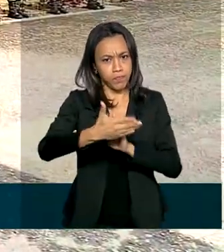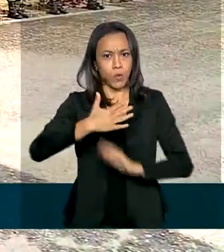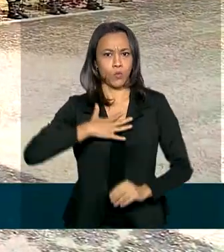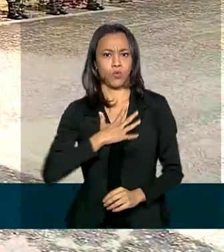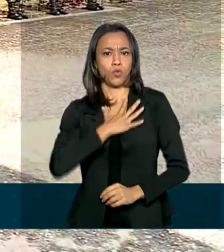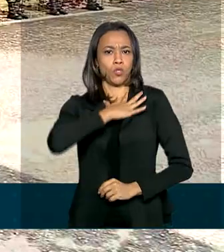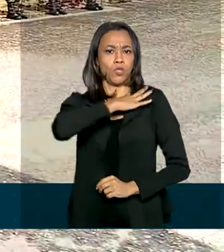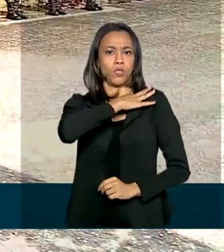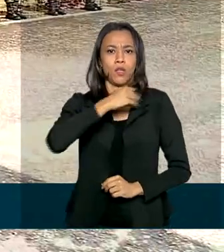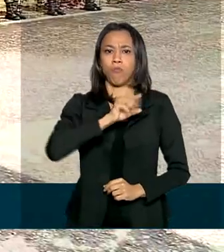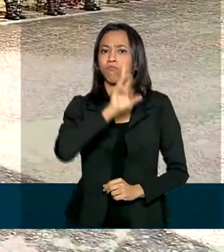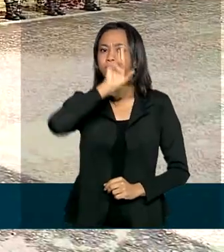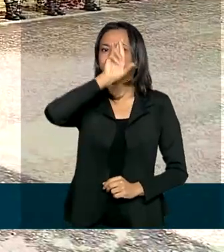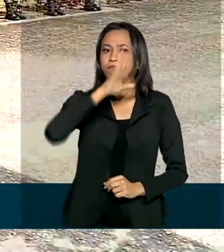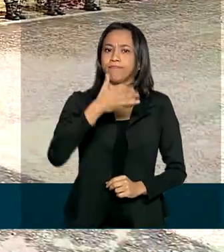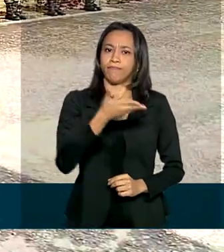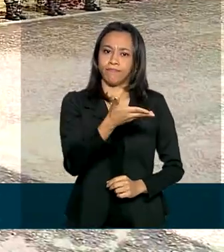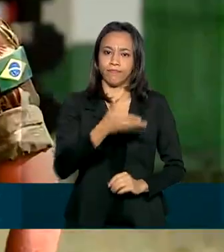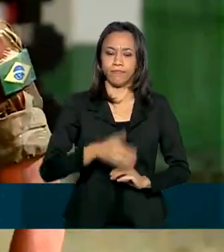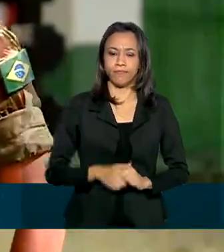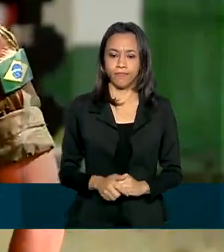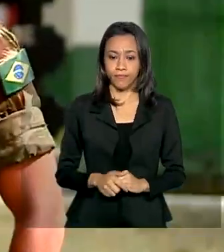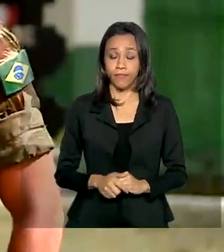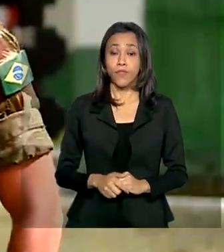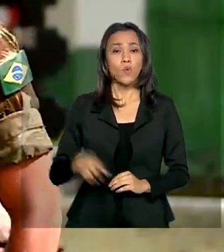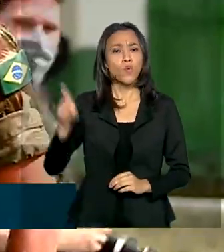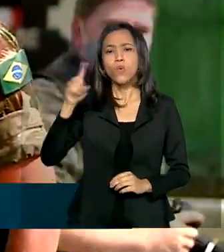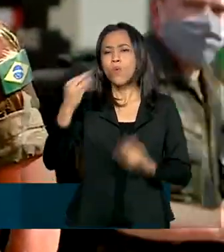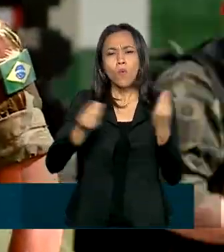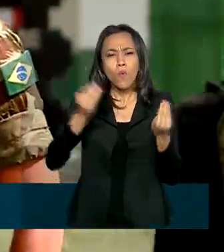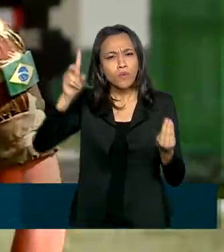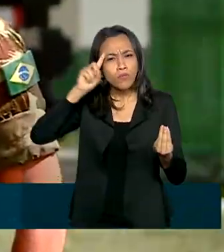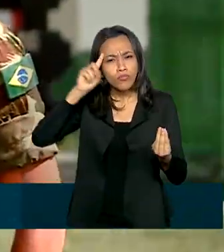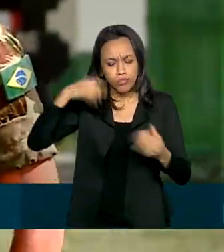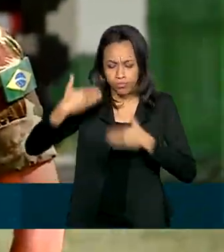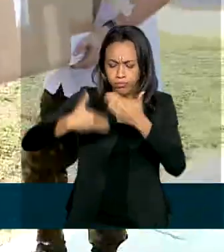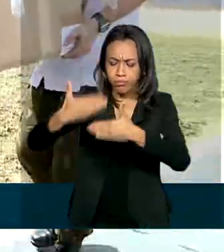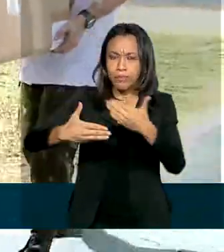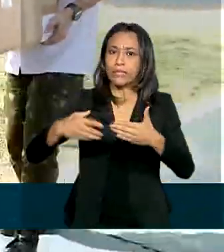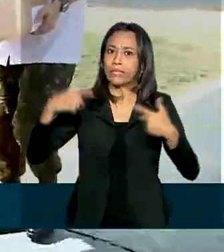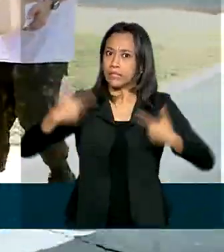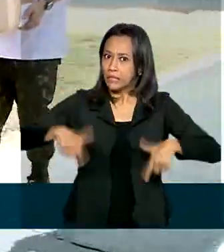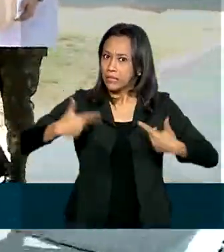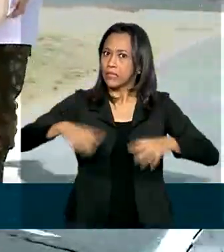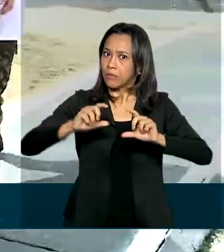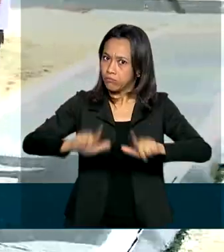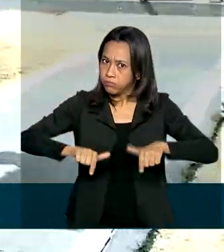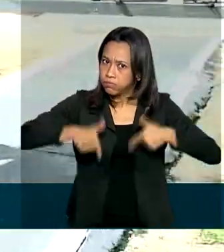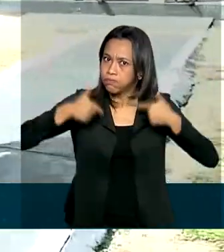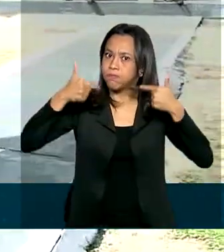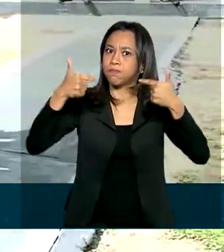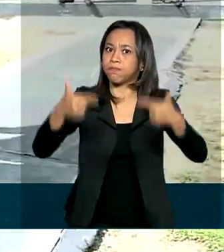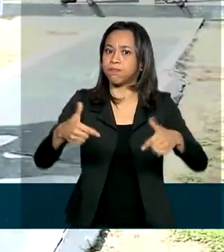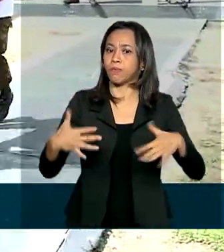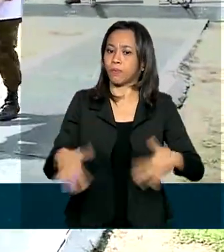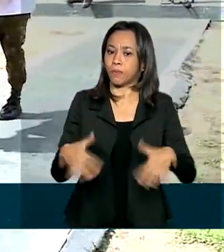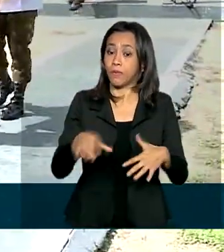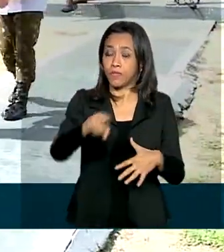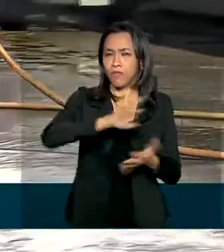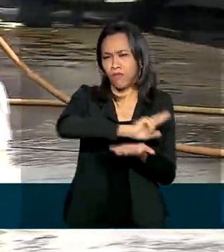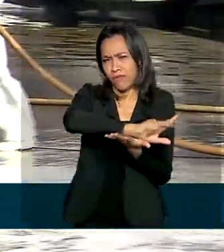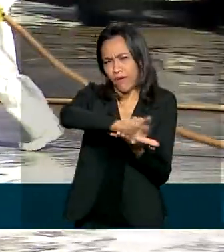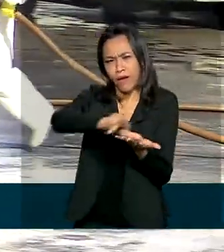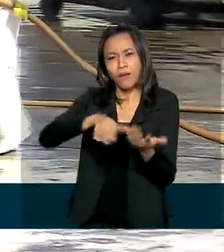comanda a operação. A rotina é pautada pela disciplina e pelo trabalho. As ações dos militares são